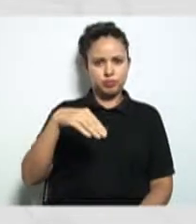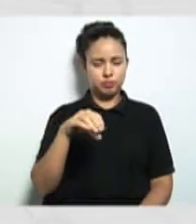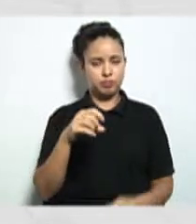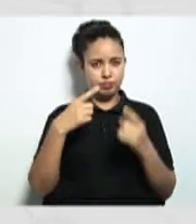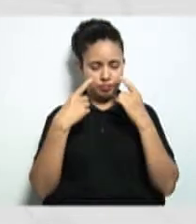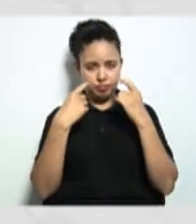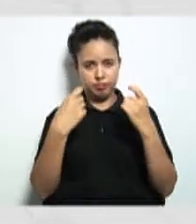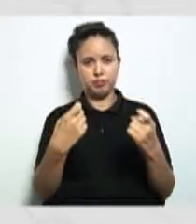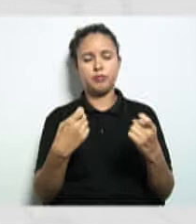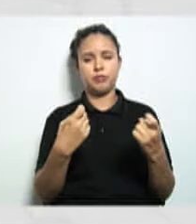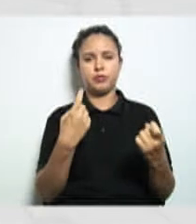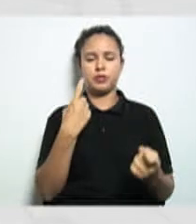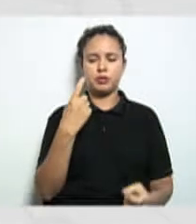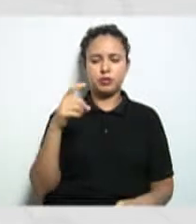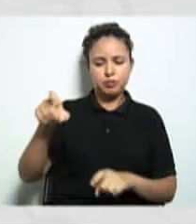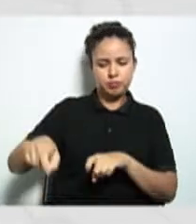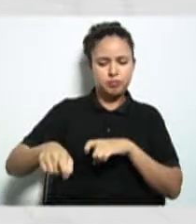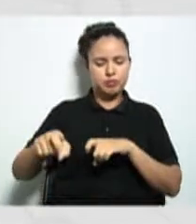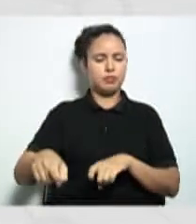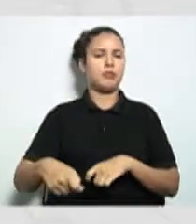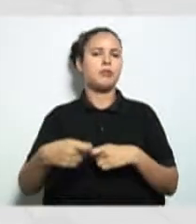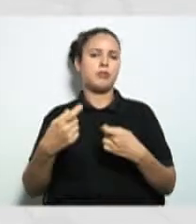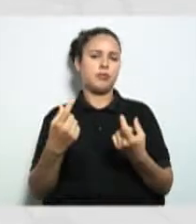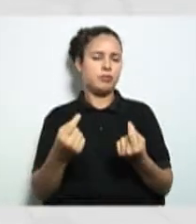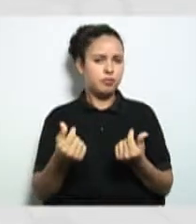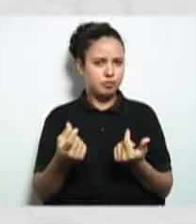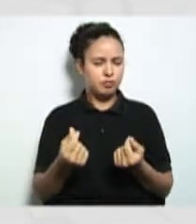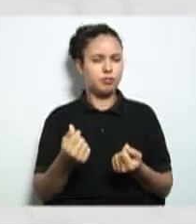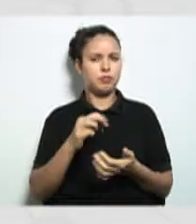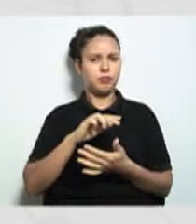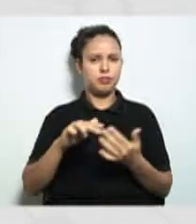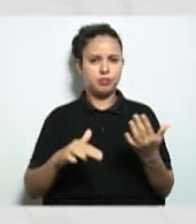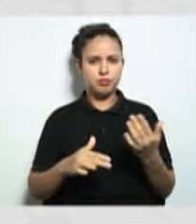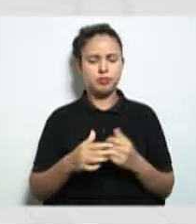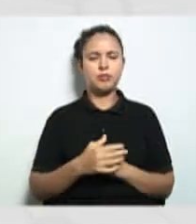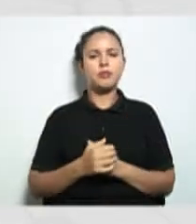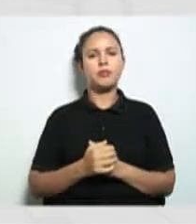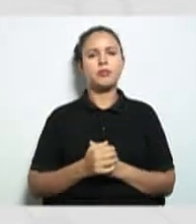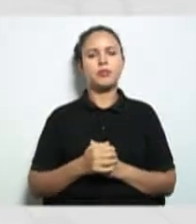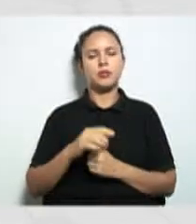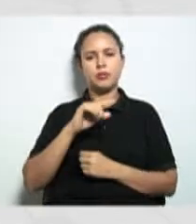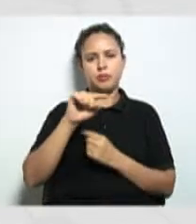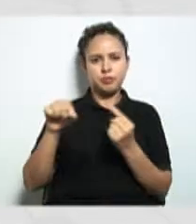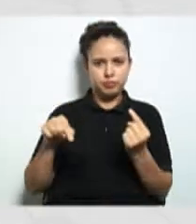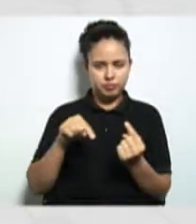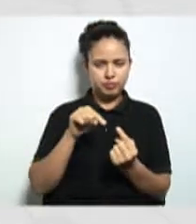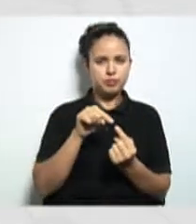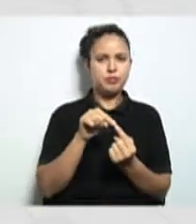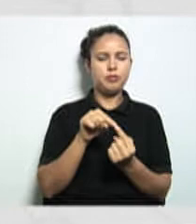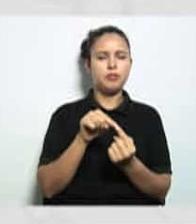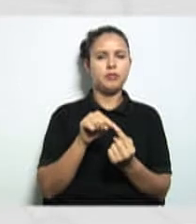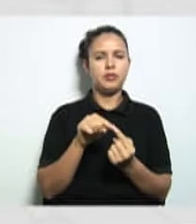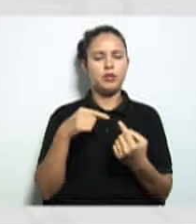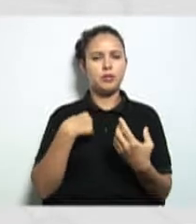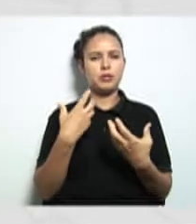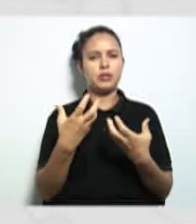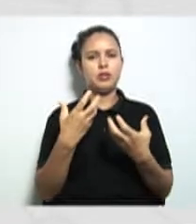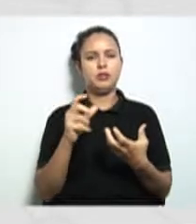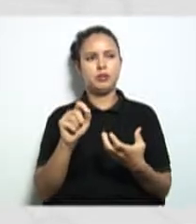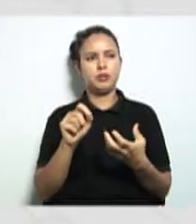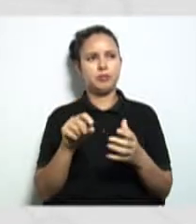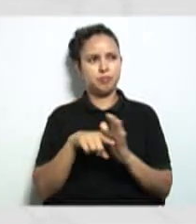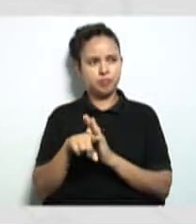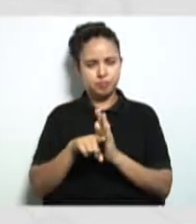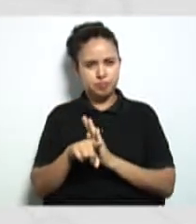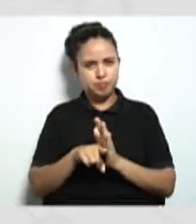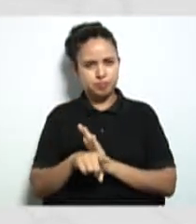piscicultura, a agropecuária, o crédito? Objetivos são os resultados a serem alcançados. O que eu quero? Eu quero investigar o